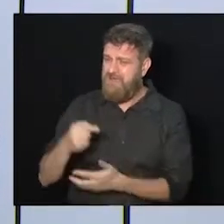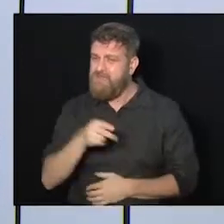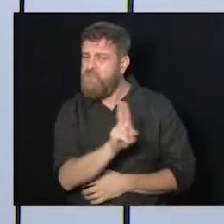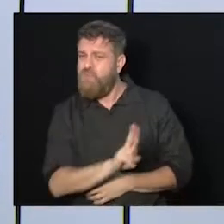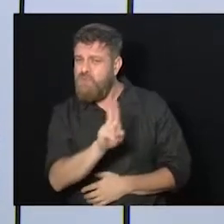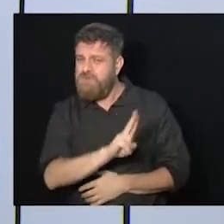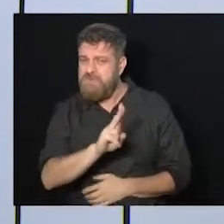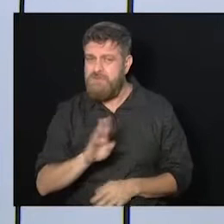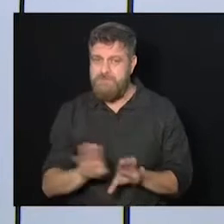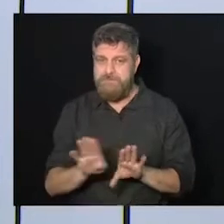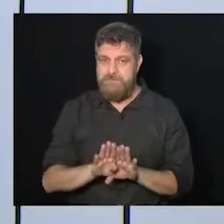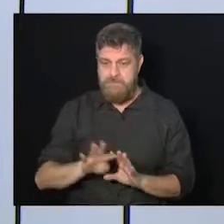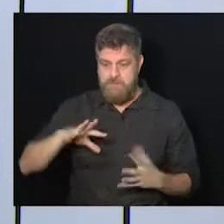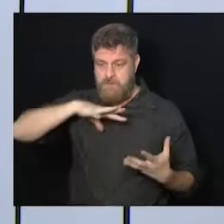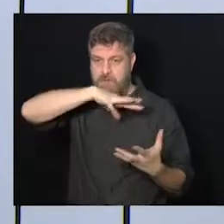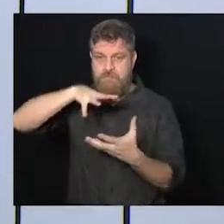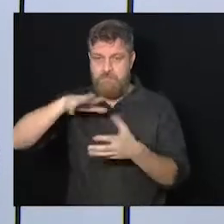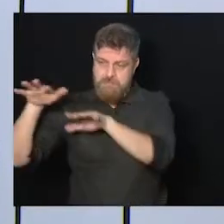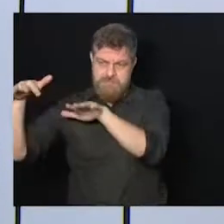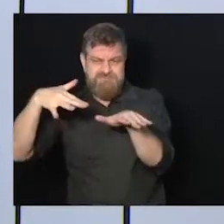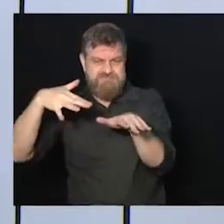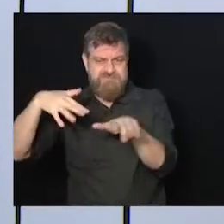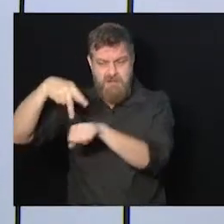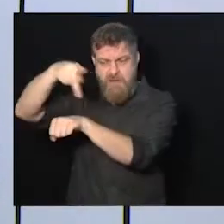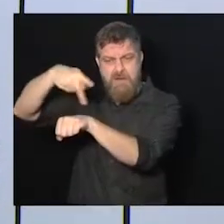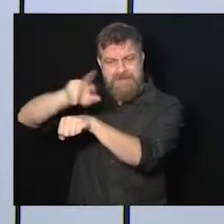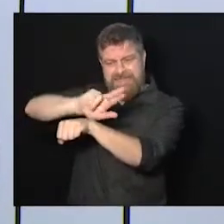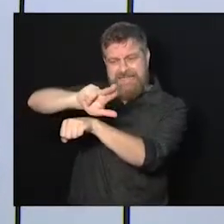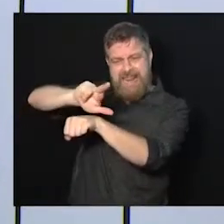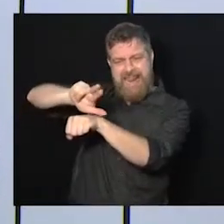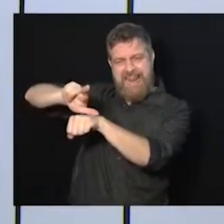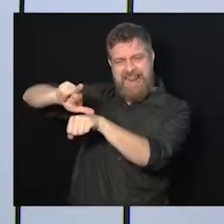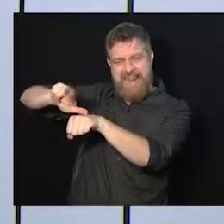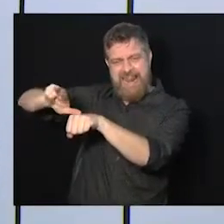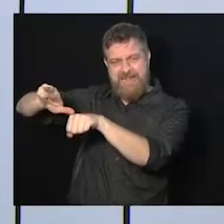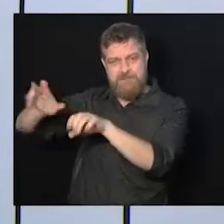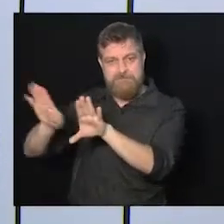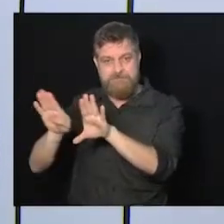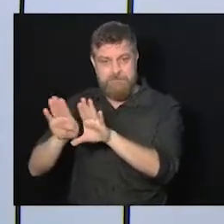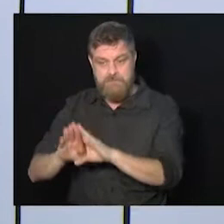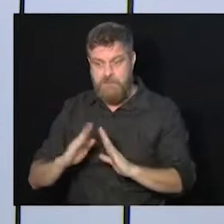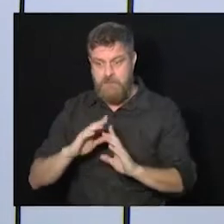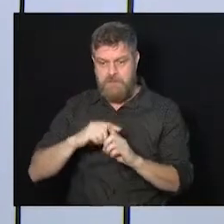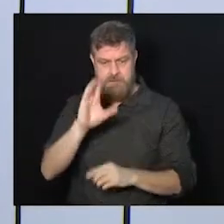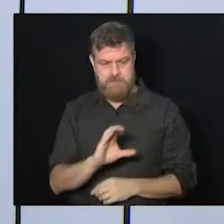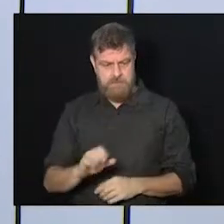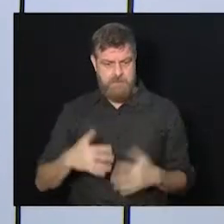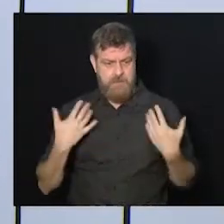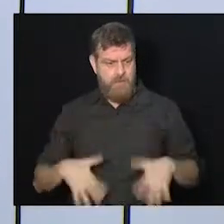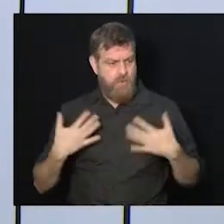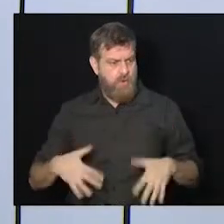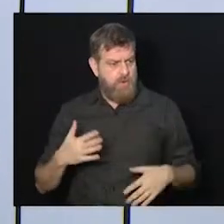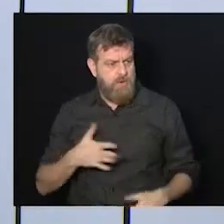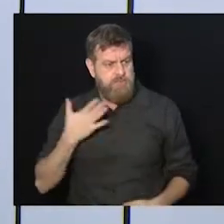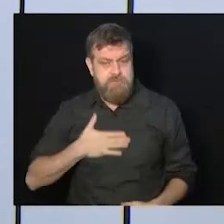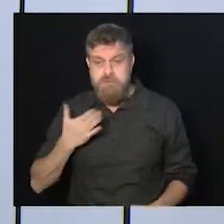Isso chamou a atenção do mundo, quer dizer, presidentes de vários países, a própria Igreja Católica, né? E o governo,